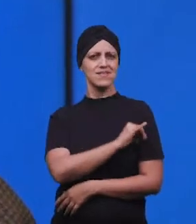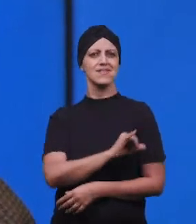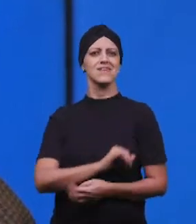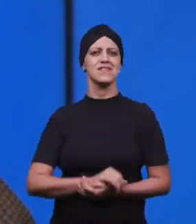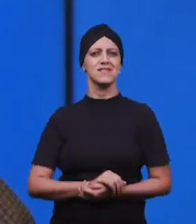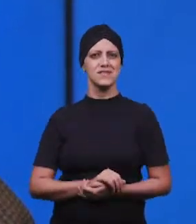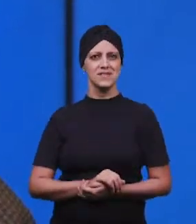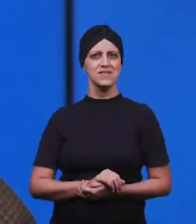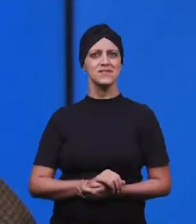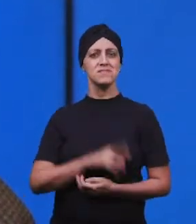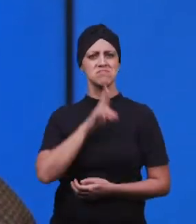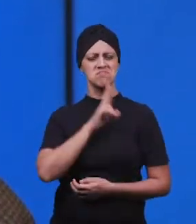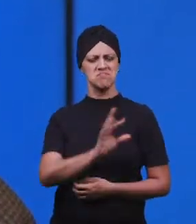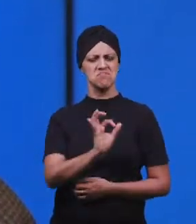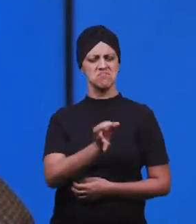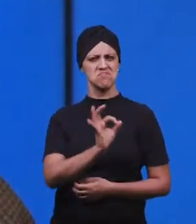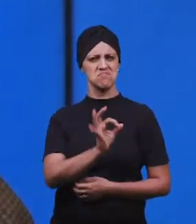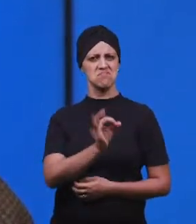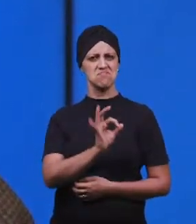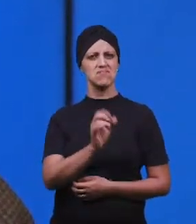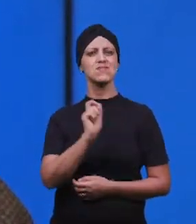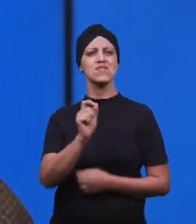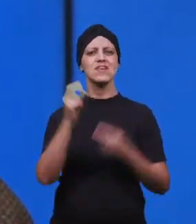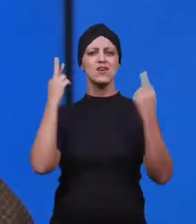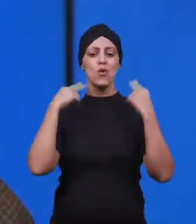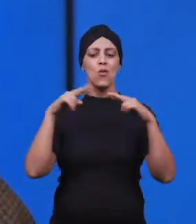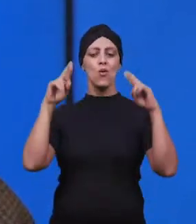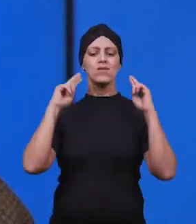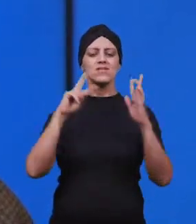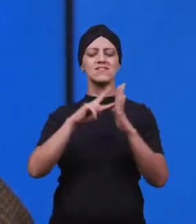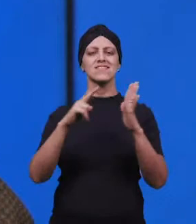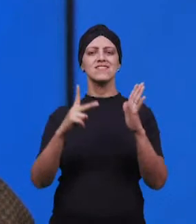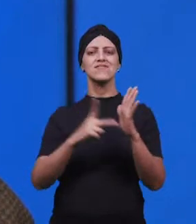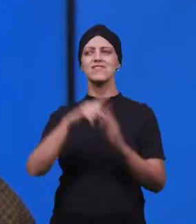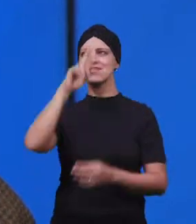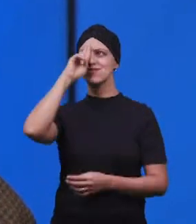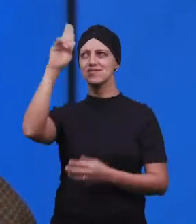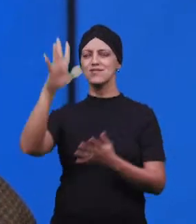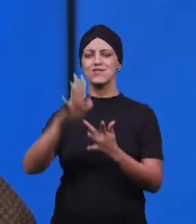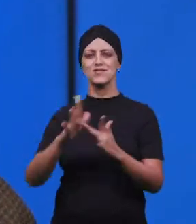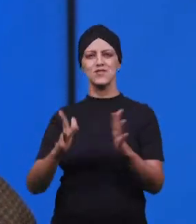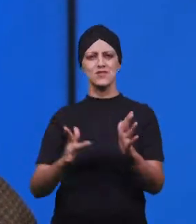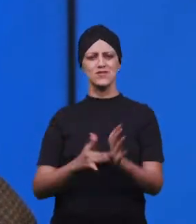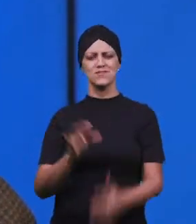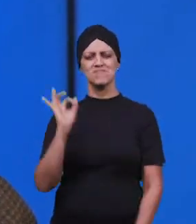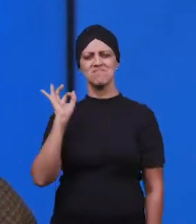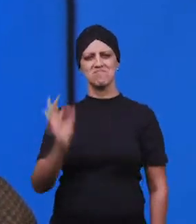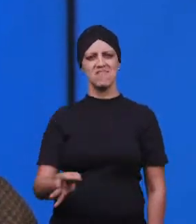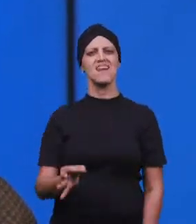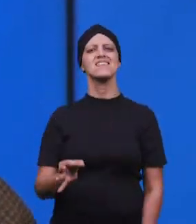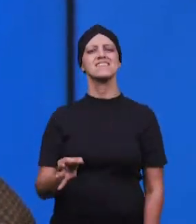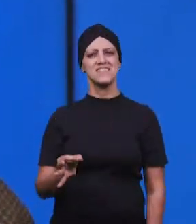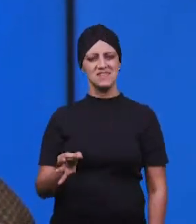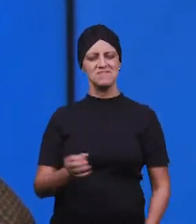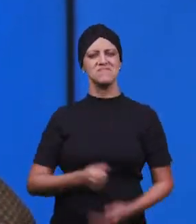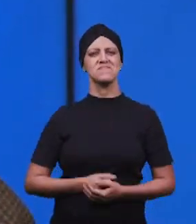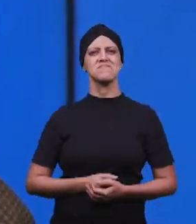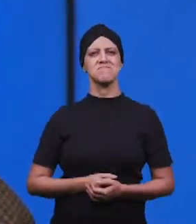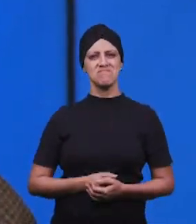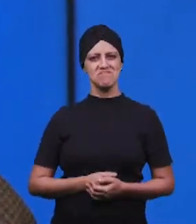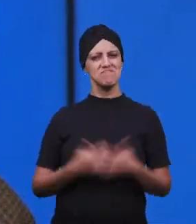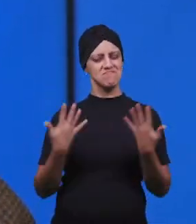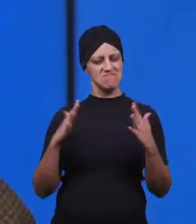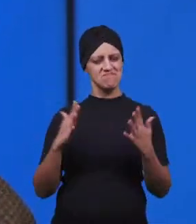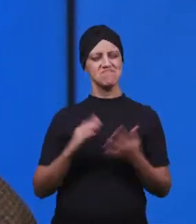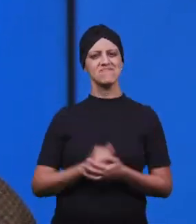Rio de Janeiro, nossa igreja ali. E resposta muito correta: o cordeiro significa o Senhor Jesus, irmão. É exatamente